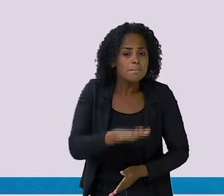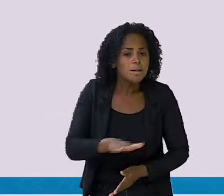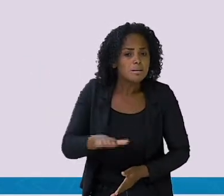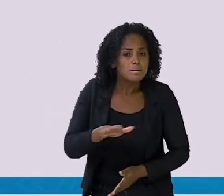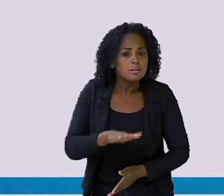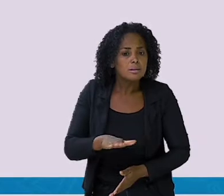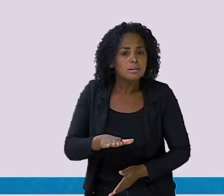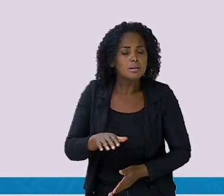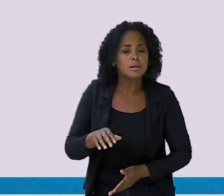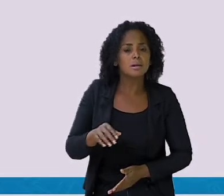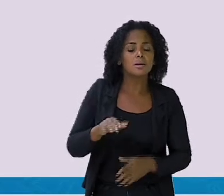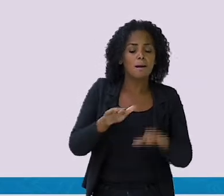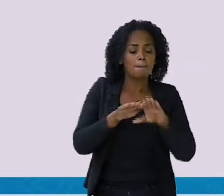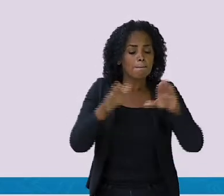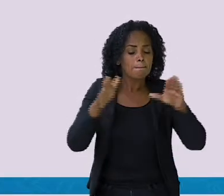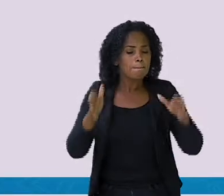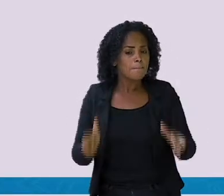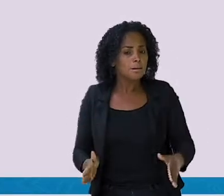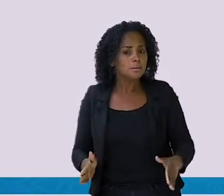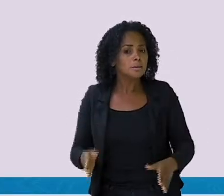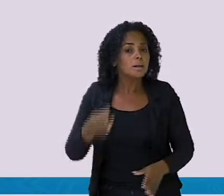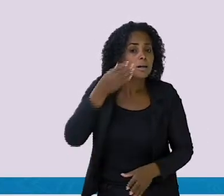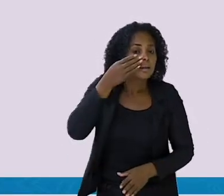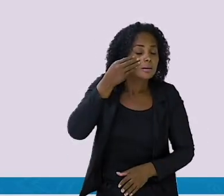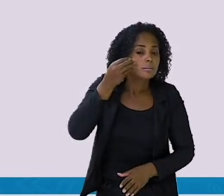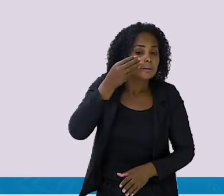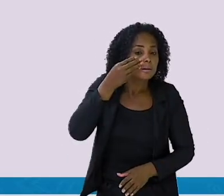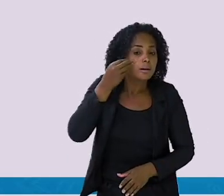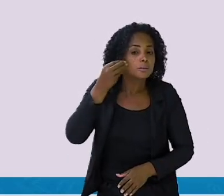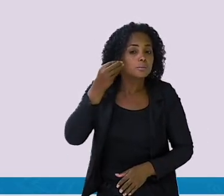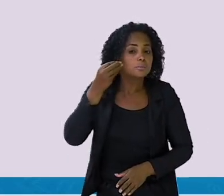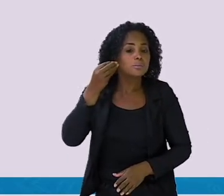vamos relembrar. Aqui no comum, eu chamo essa aqui